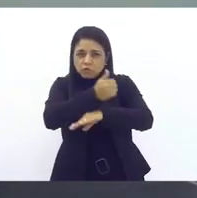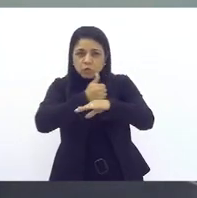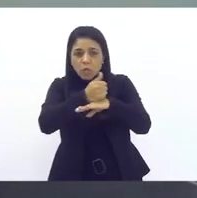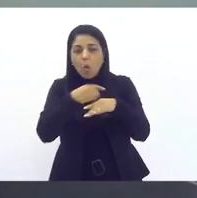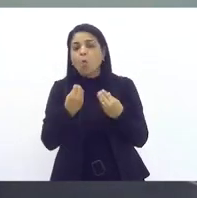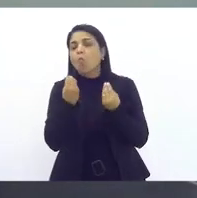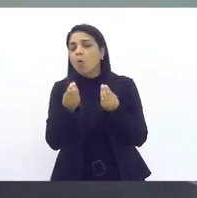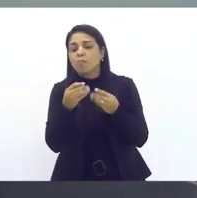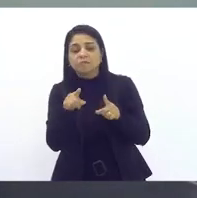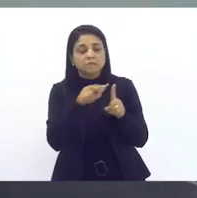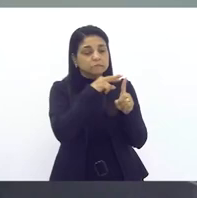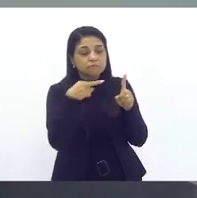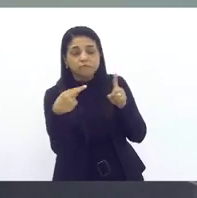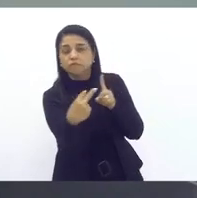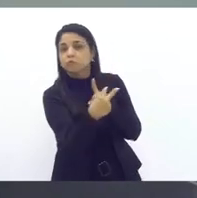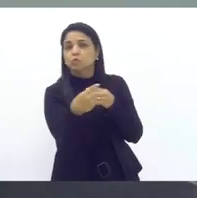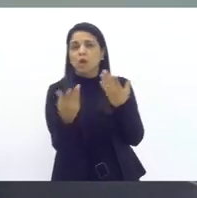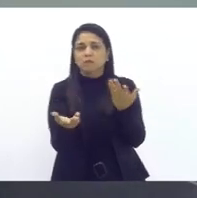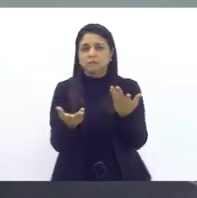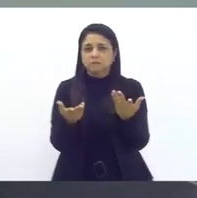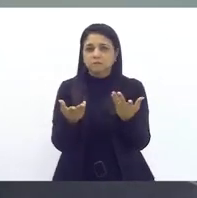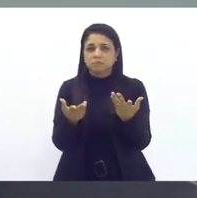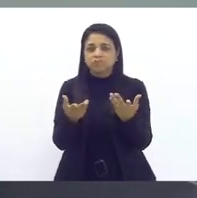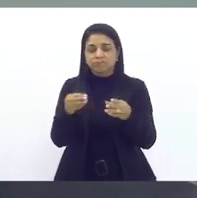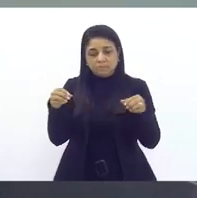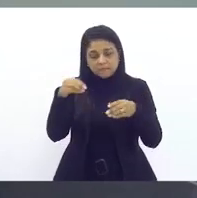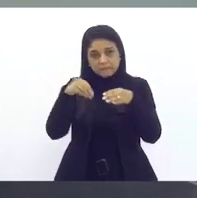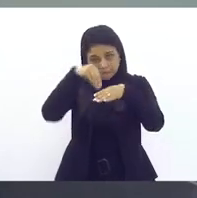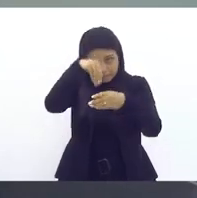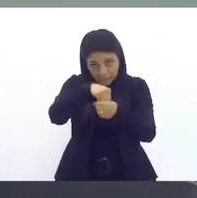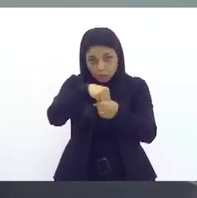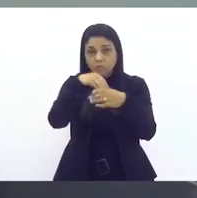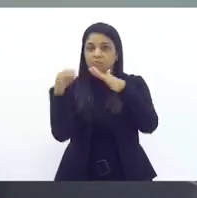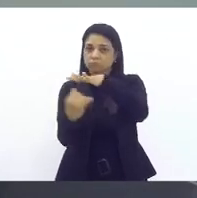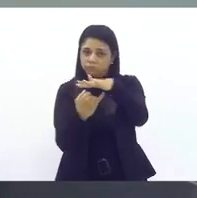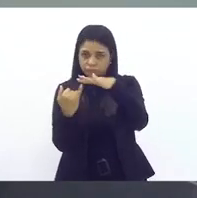isso, não se localizando dentro da instituição. Tá?